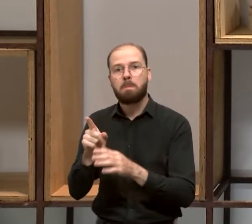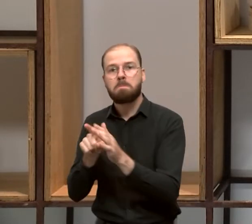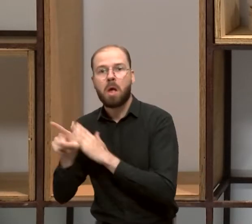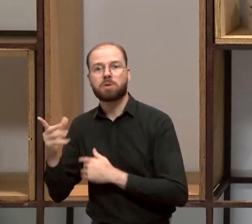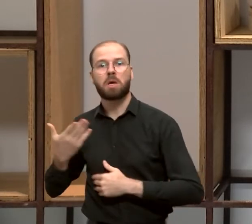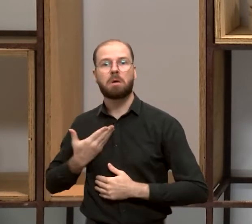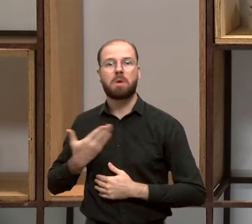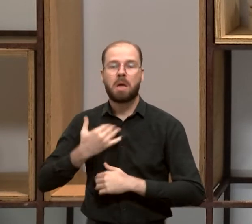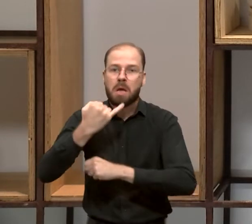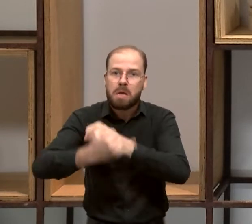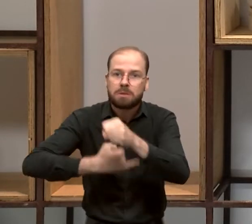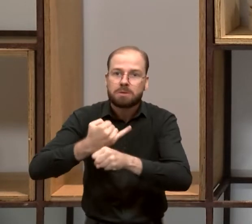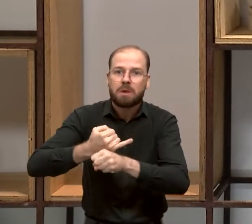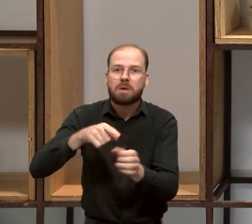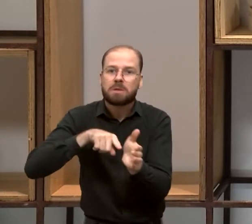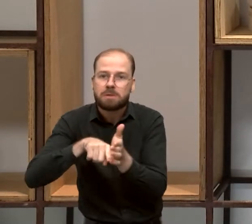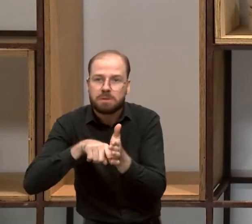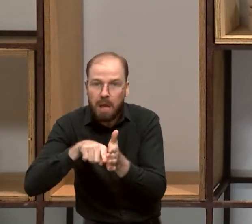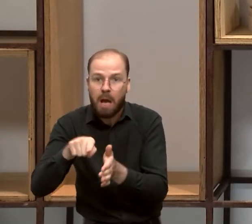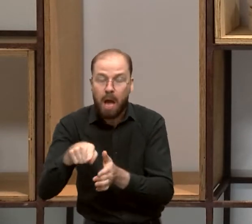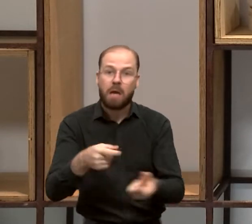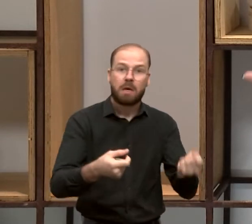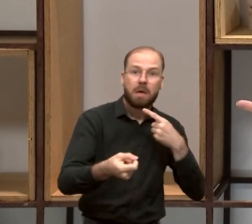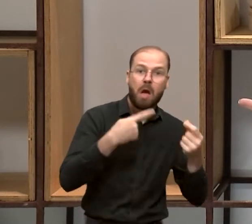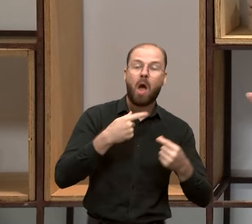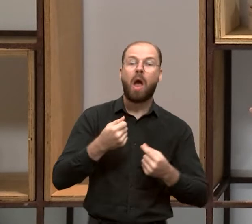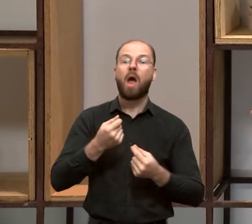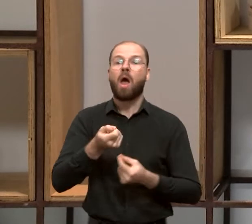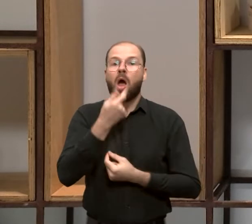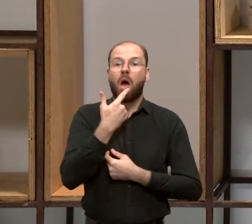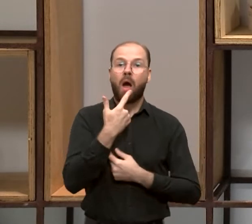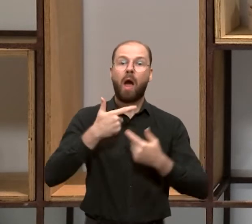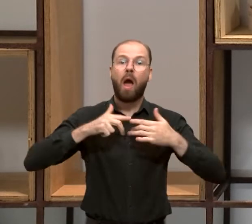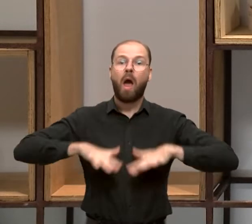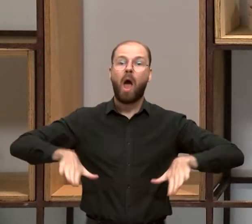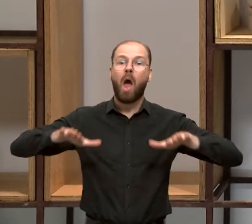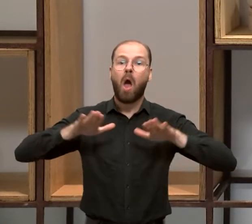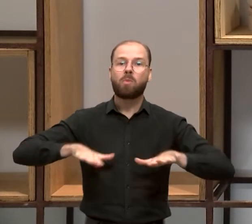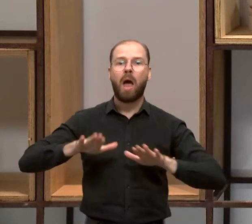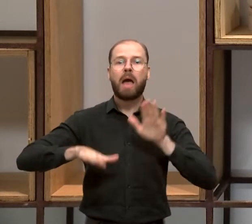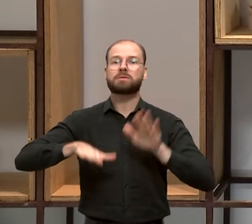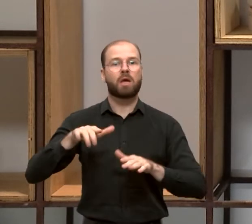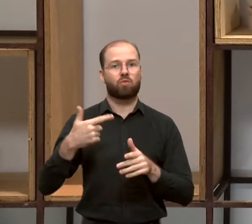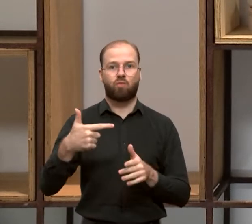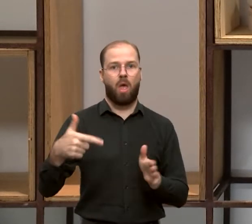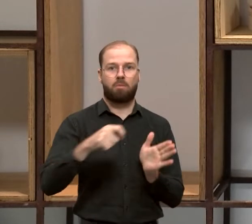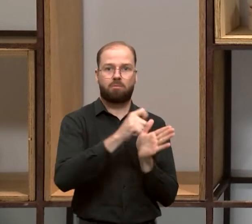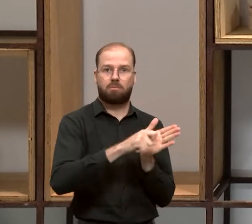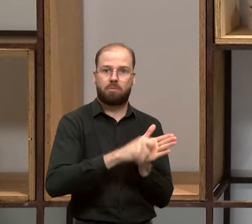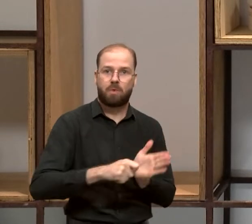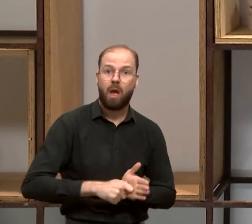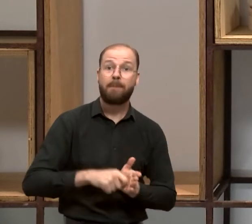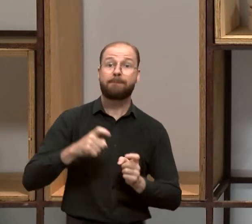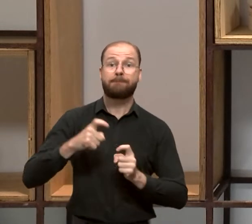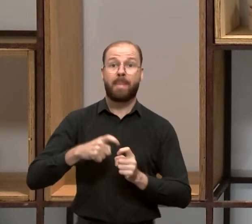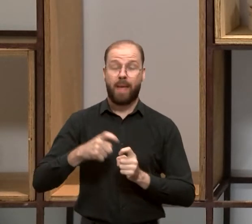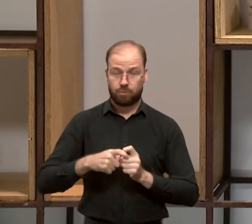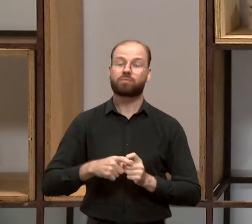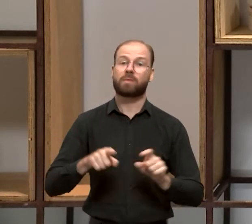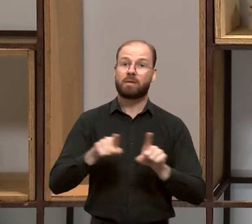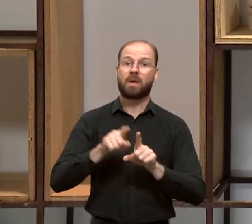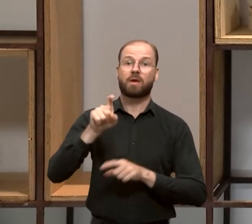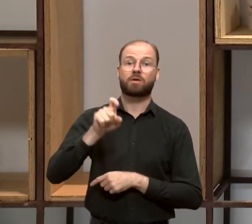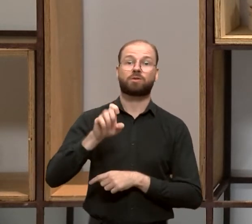toma um calmante, um remédio, muitas vezes sem receita. E também tem a questão da melatonina, que até a Sherloma citou, a senhora